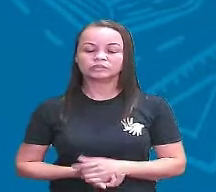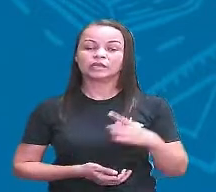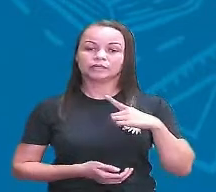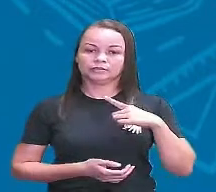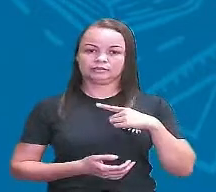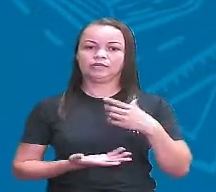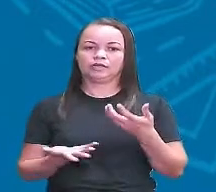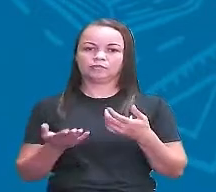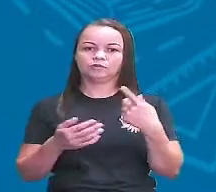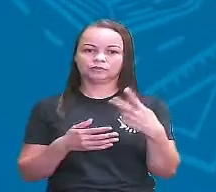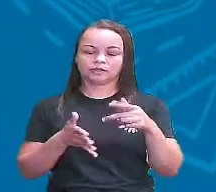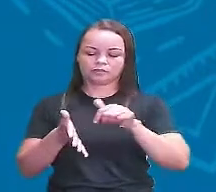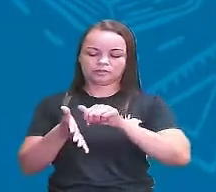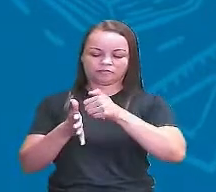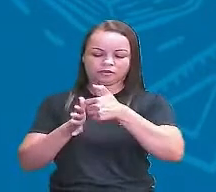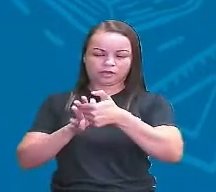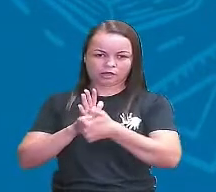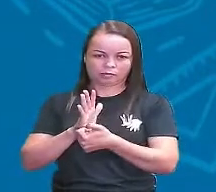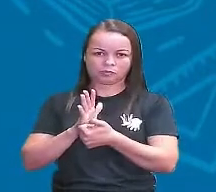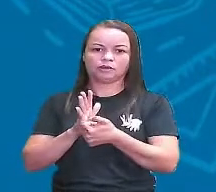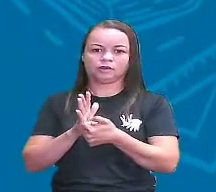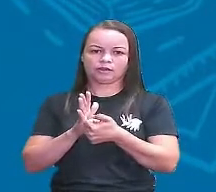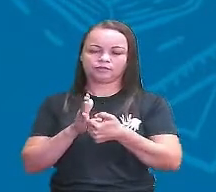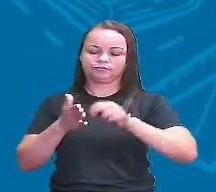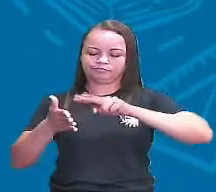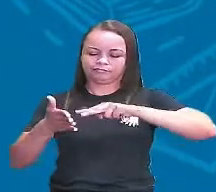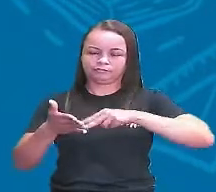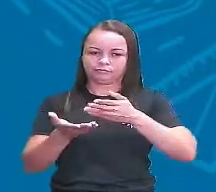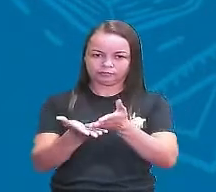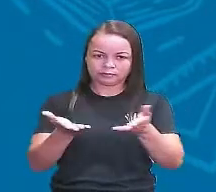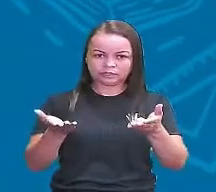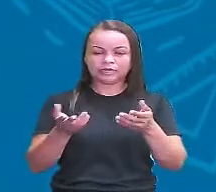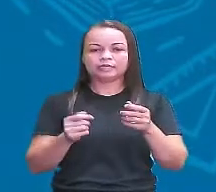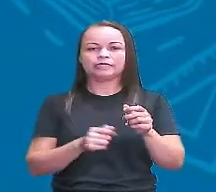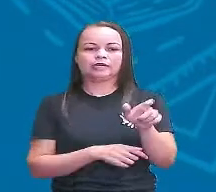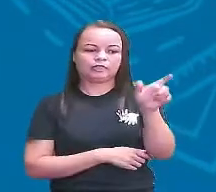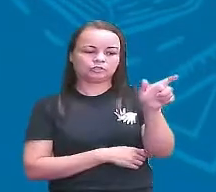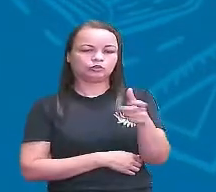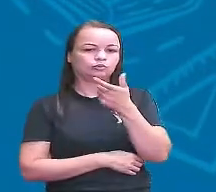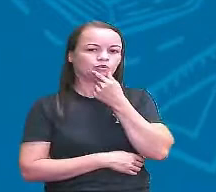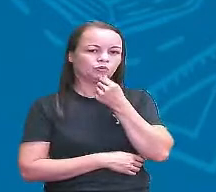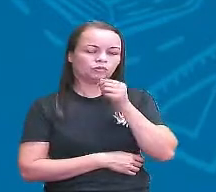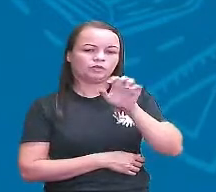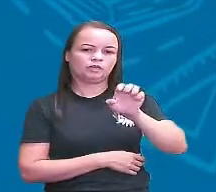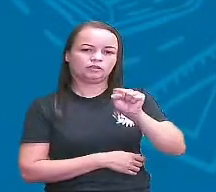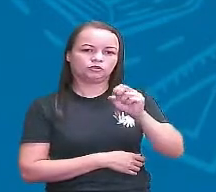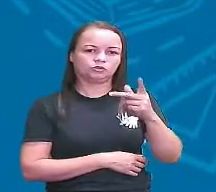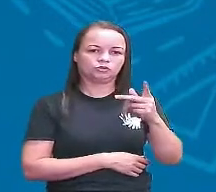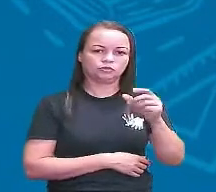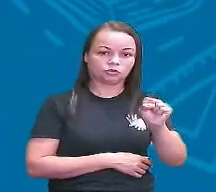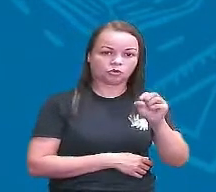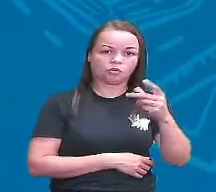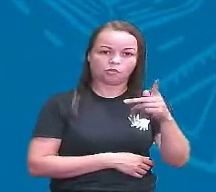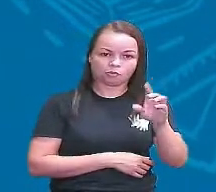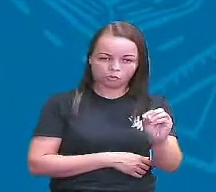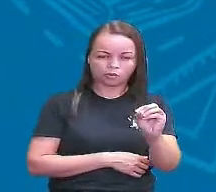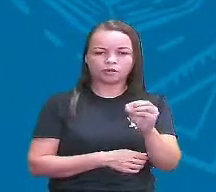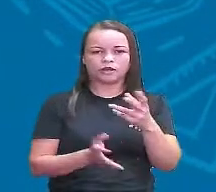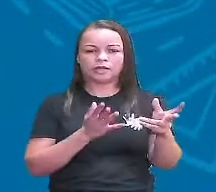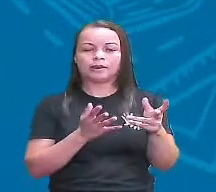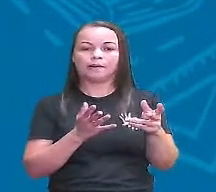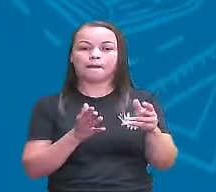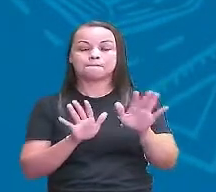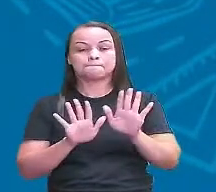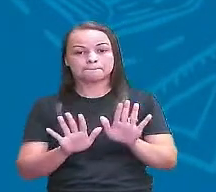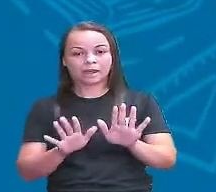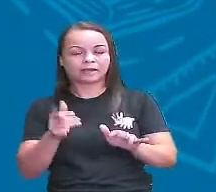fábula que acabei de ler para vocês, que é a fábula de Esopo. Porém, Ruth Rocha, uma